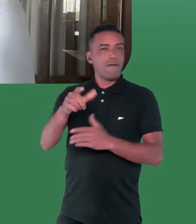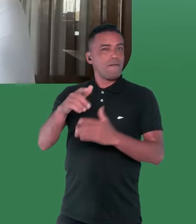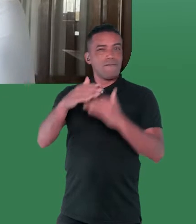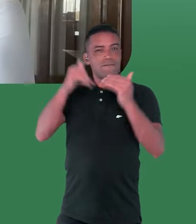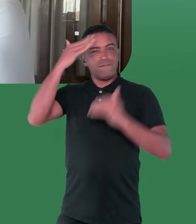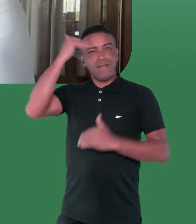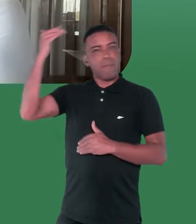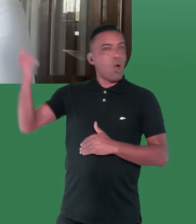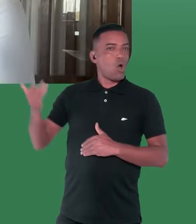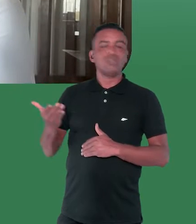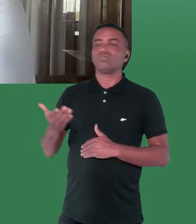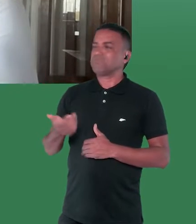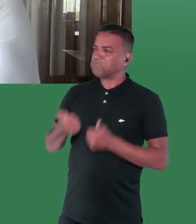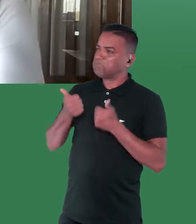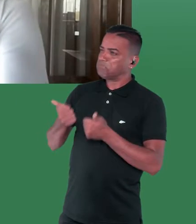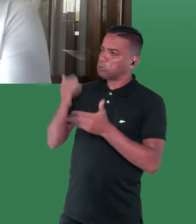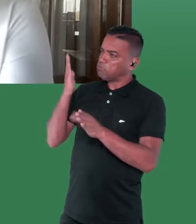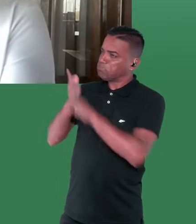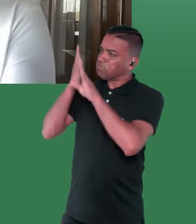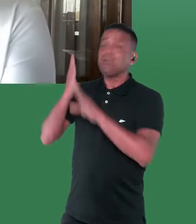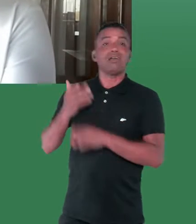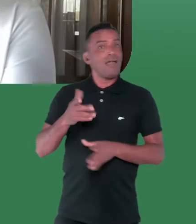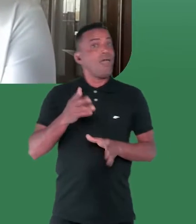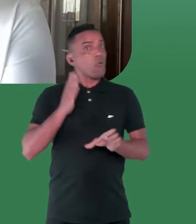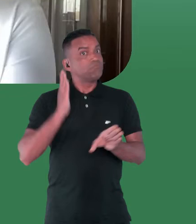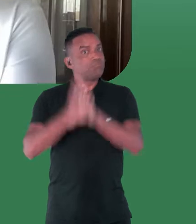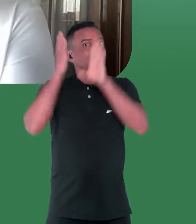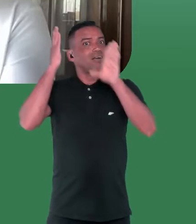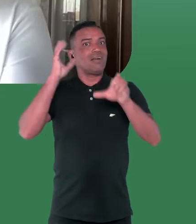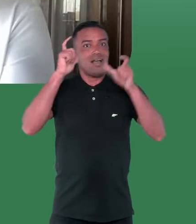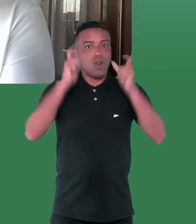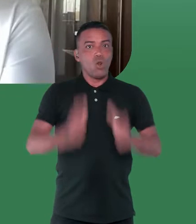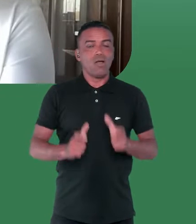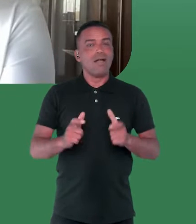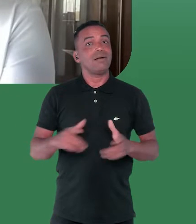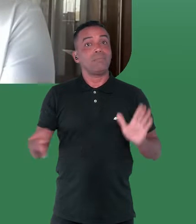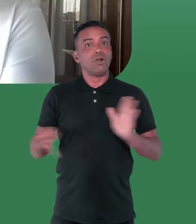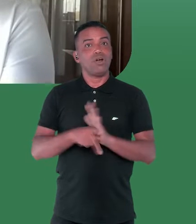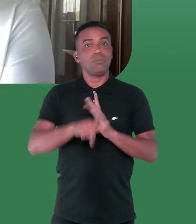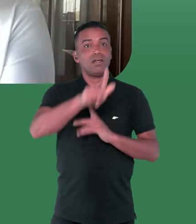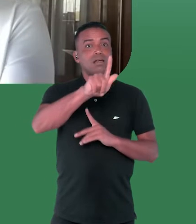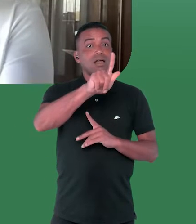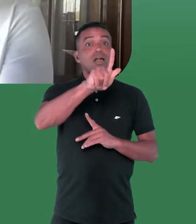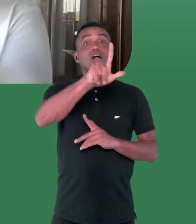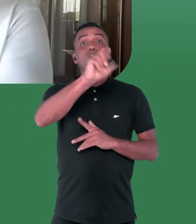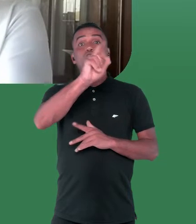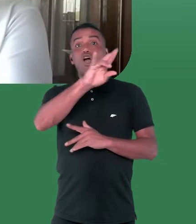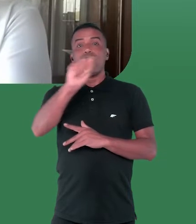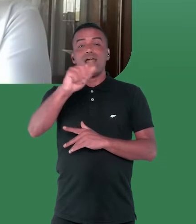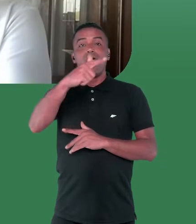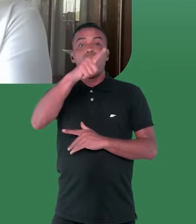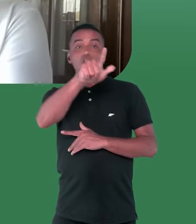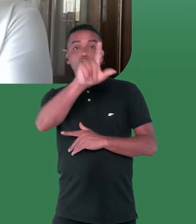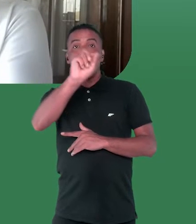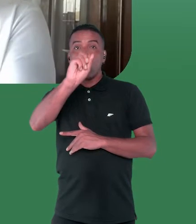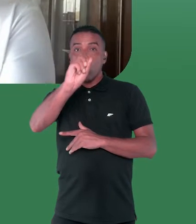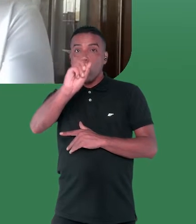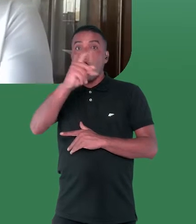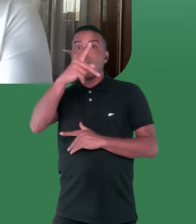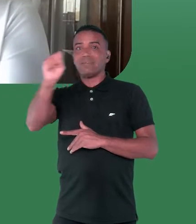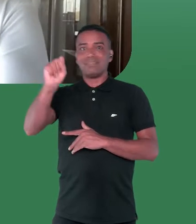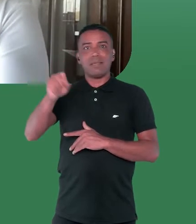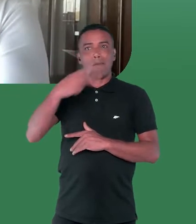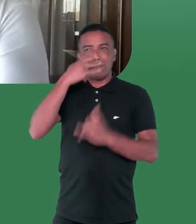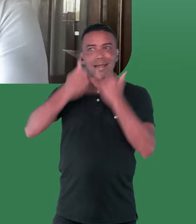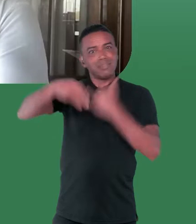Você achou, né, Eduardo? Me achei e fui trabalhar exatamente com a Glória Lopes, que foi uma madrinha que eu tive na minha profissão, que